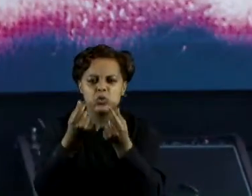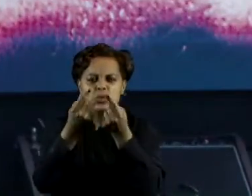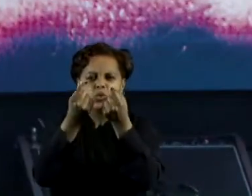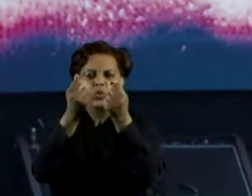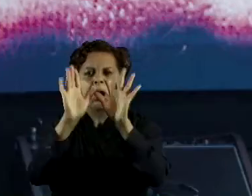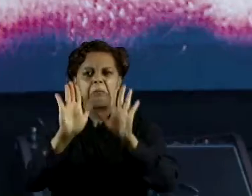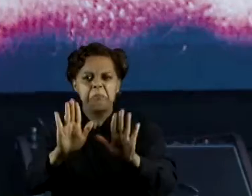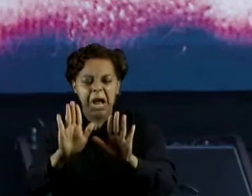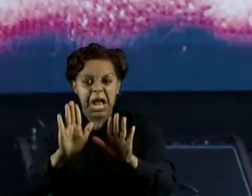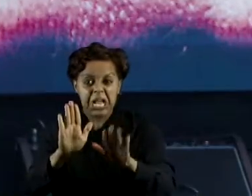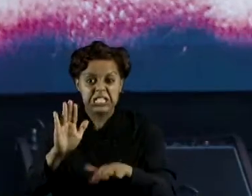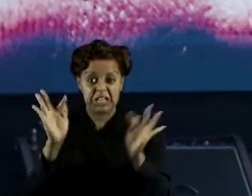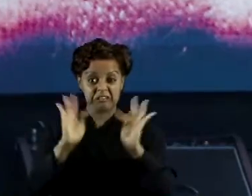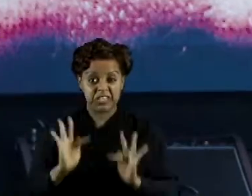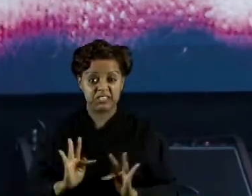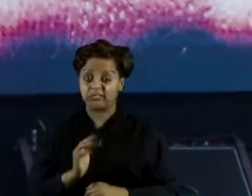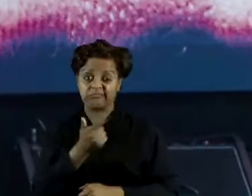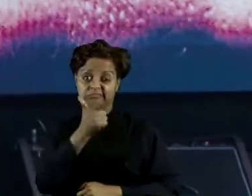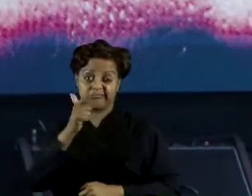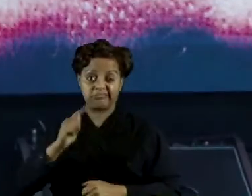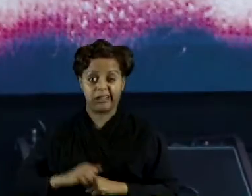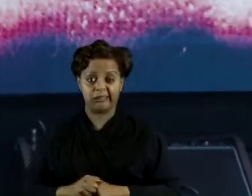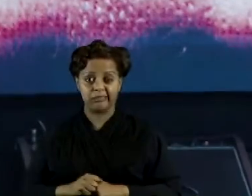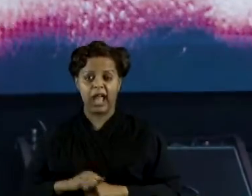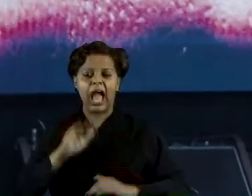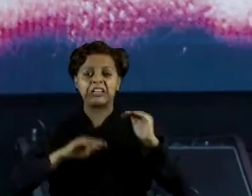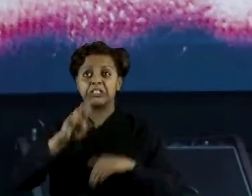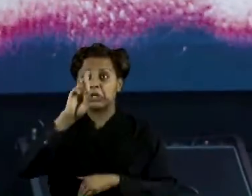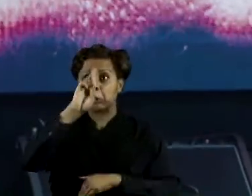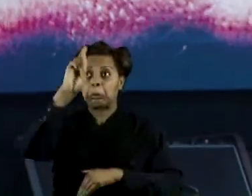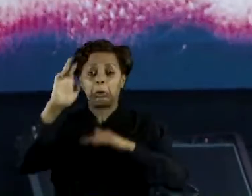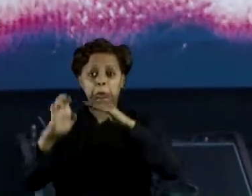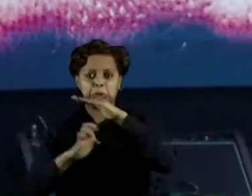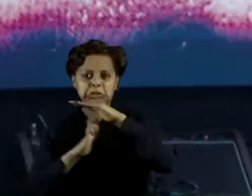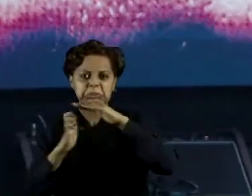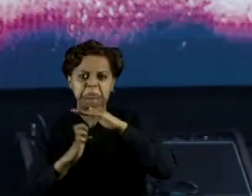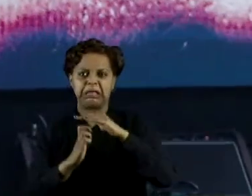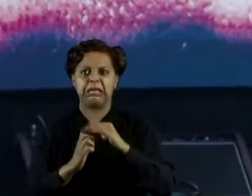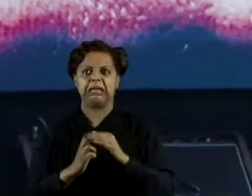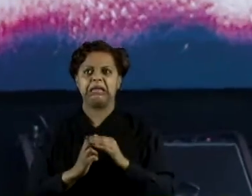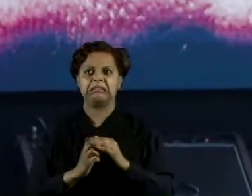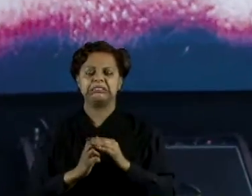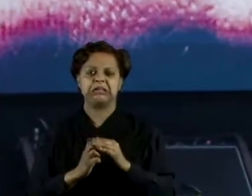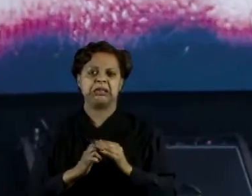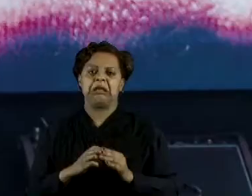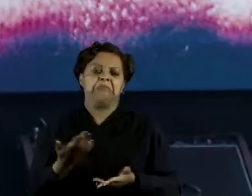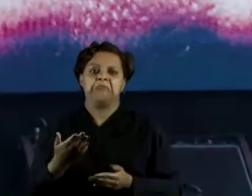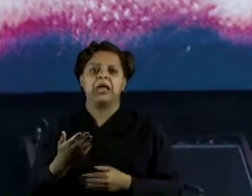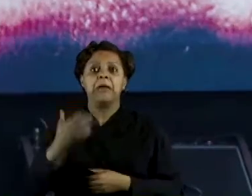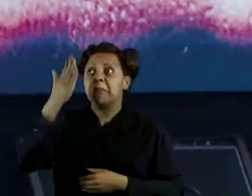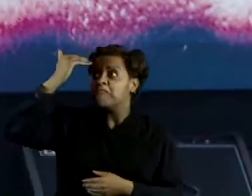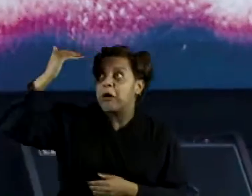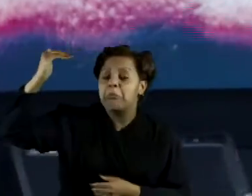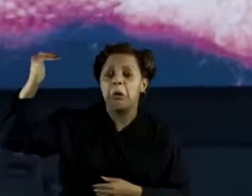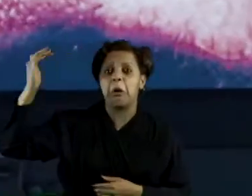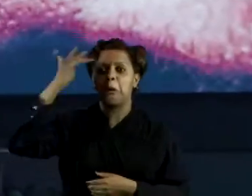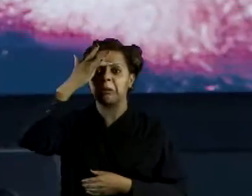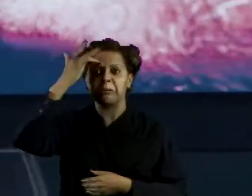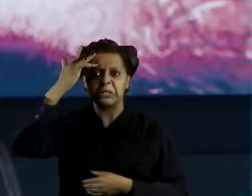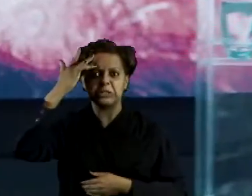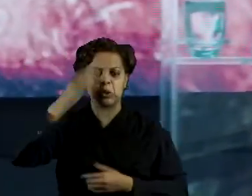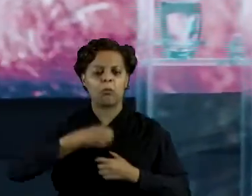de artistas, de empresários, executivos, pessoas que foram muito bem, são